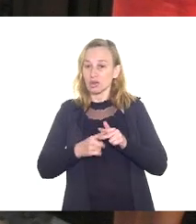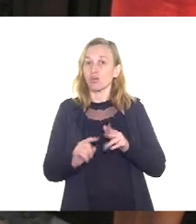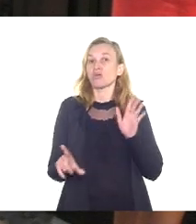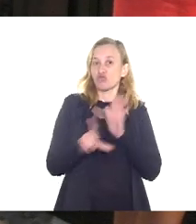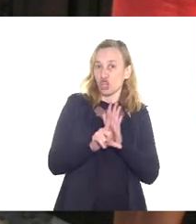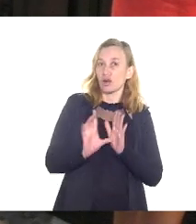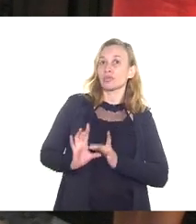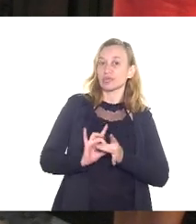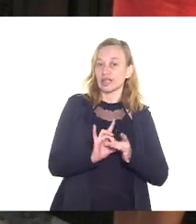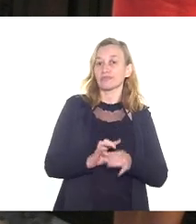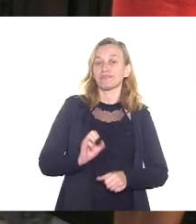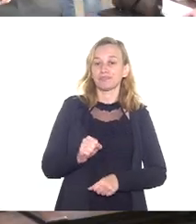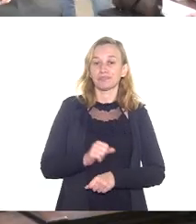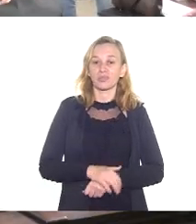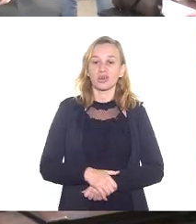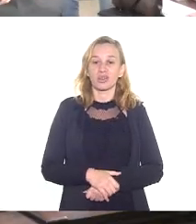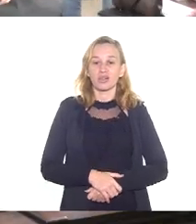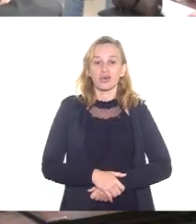lei complementar.